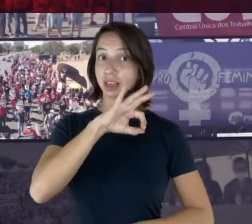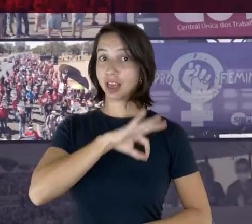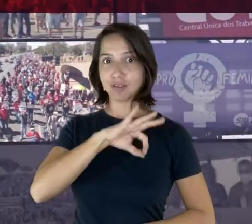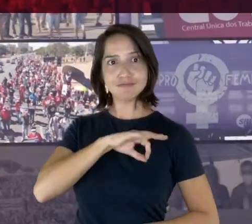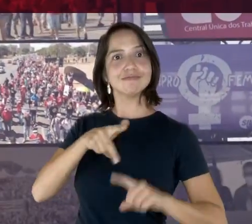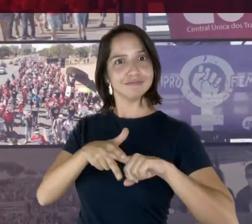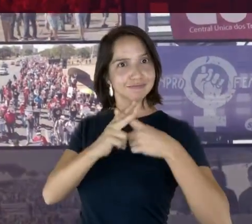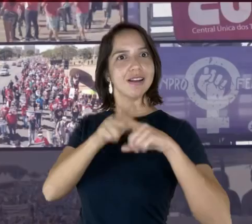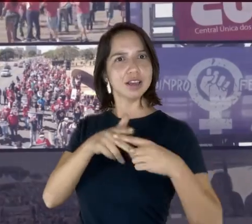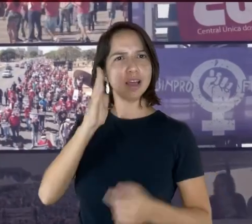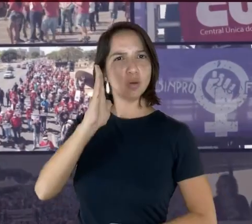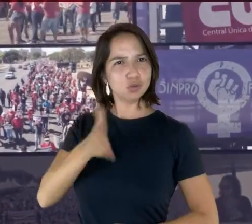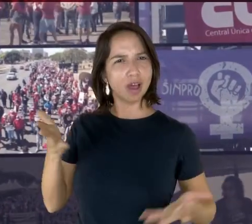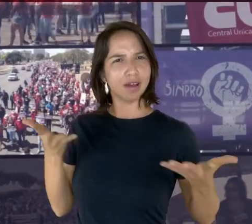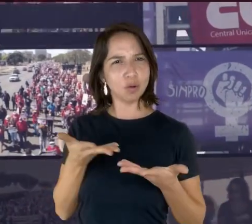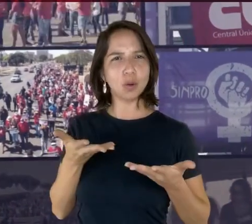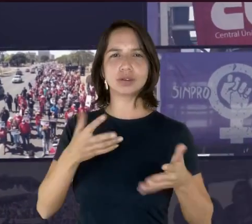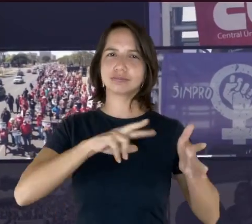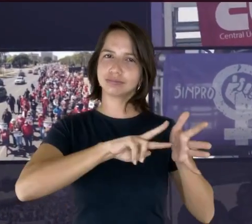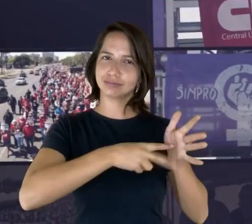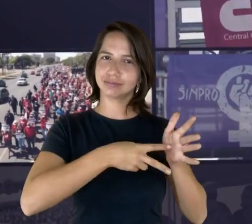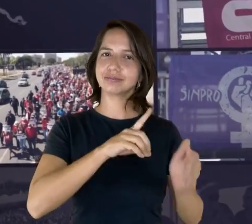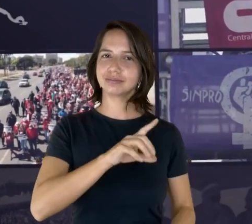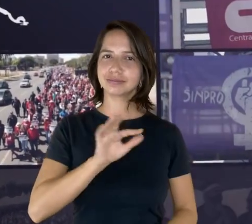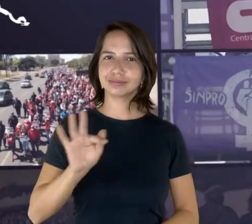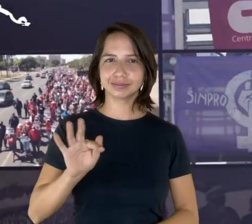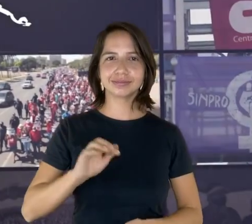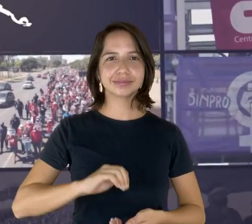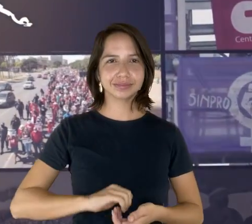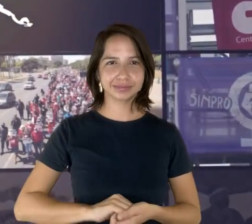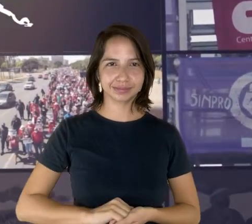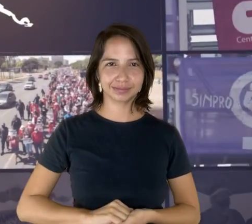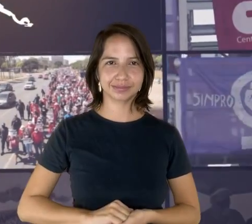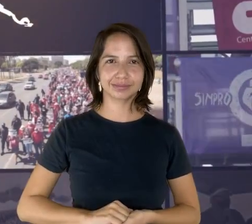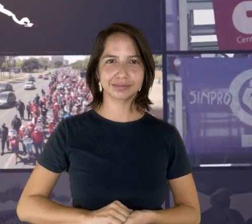orientadores educacionais. Reajuste salarial já. Simpro, DF.